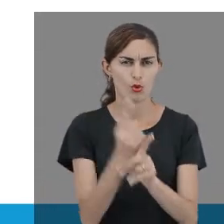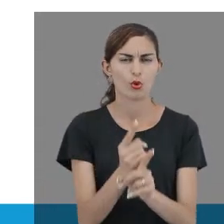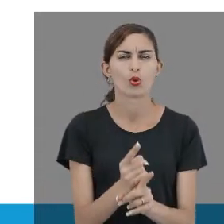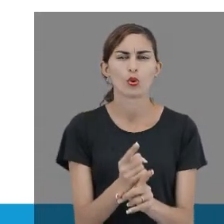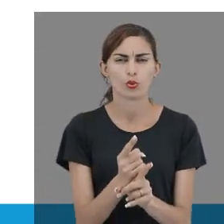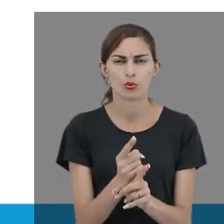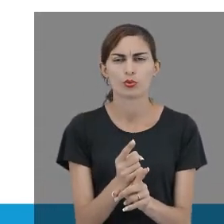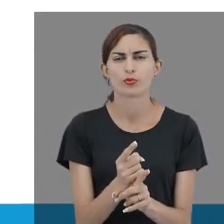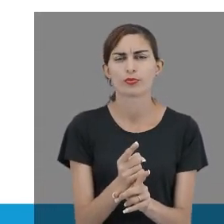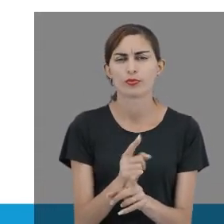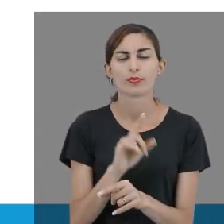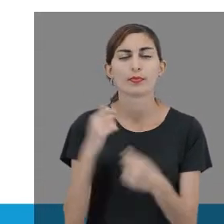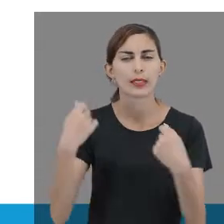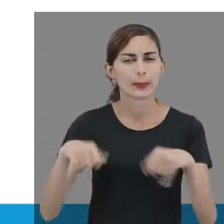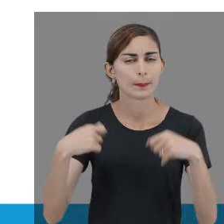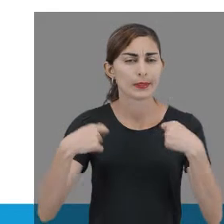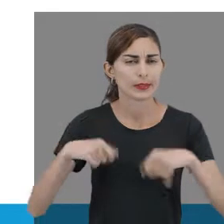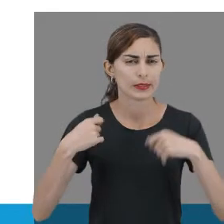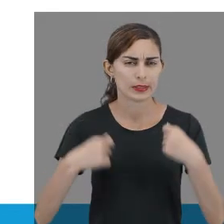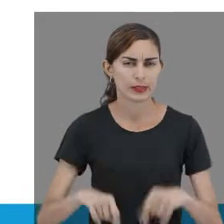Zika notificado